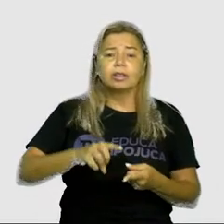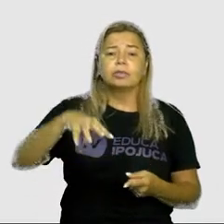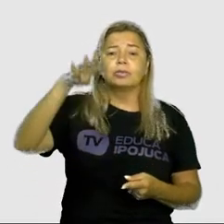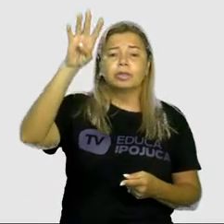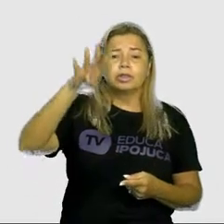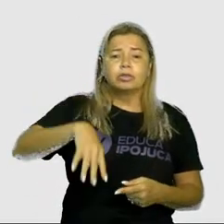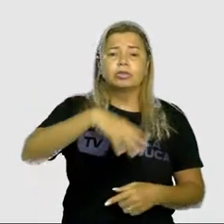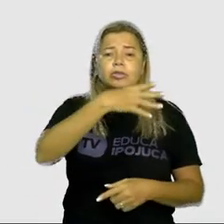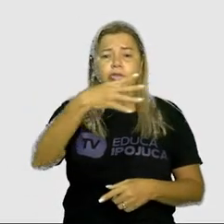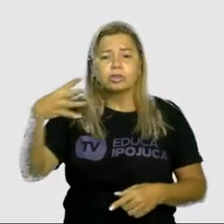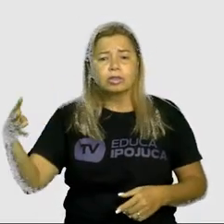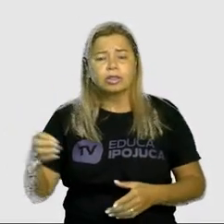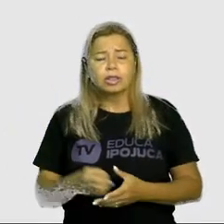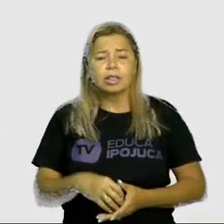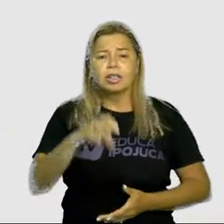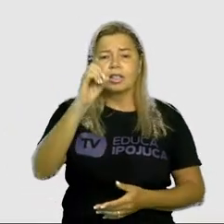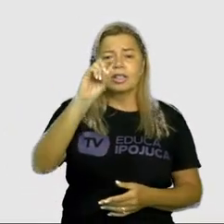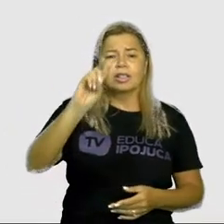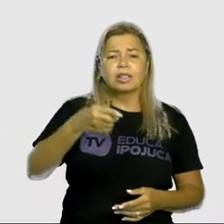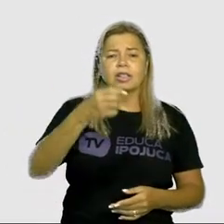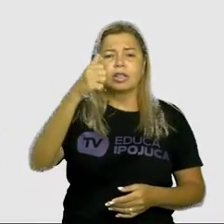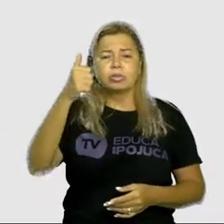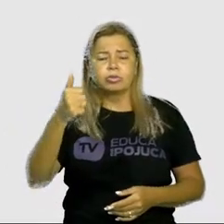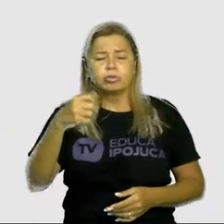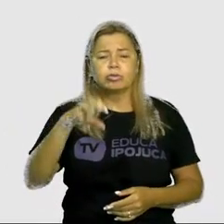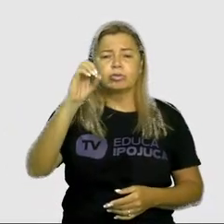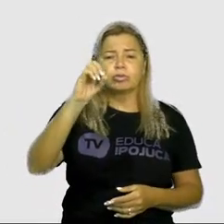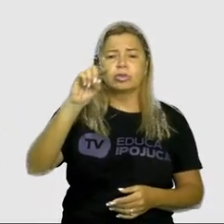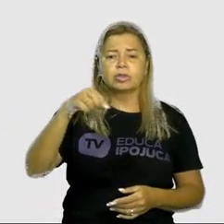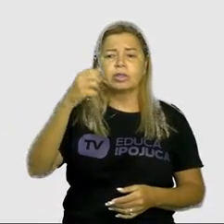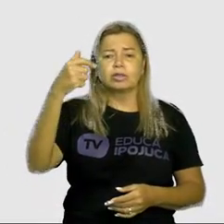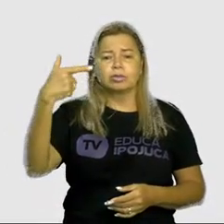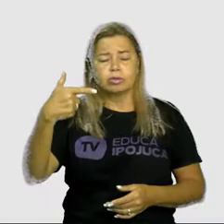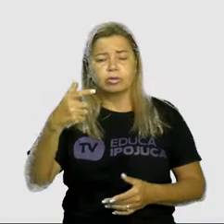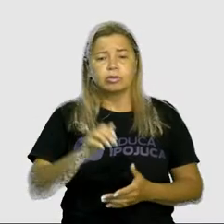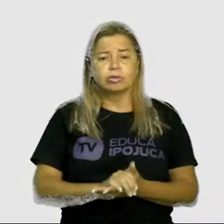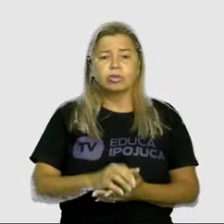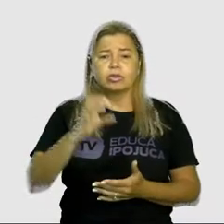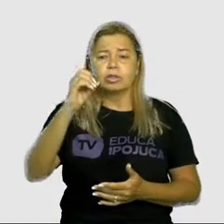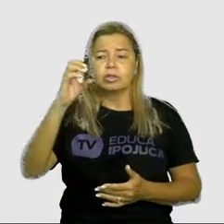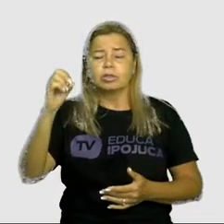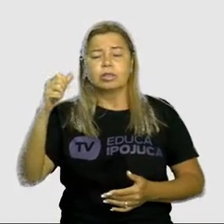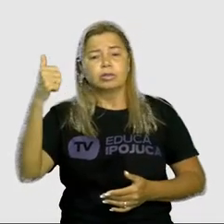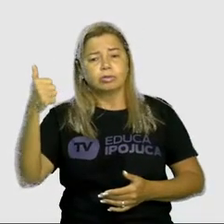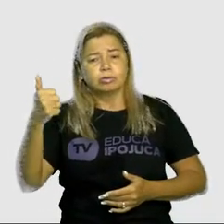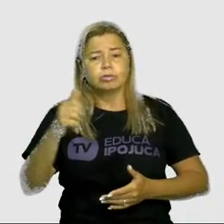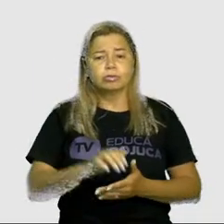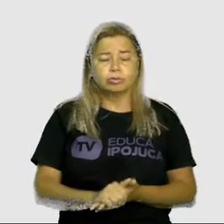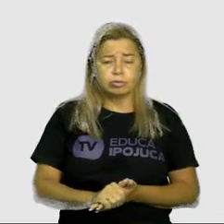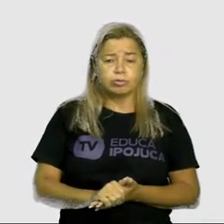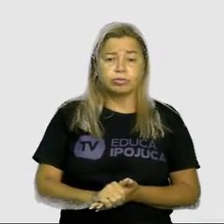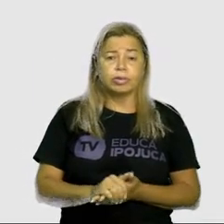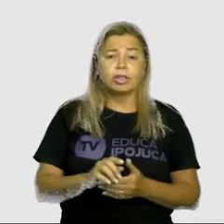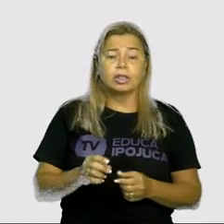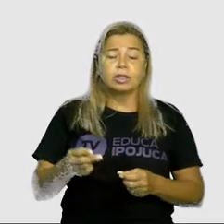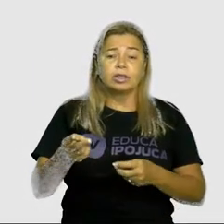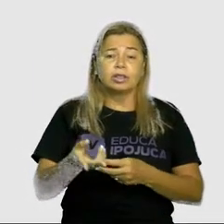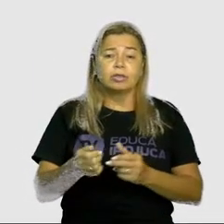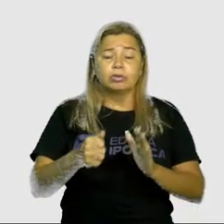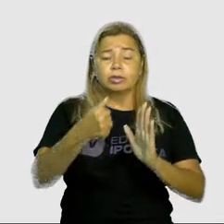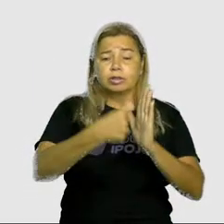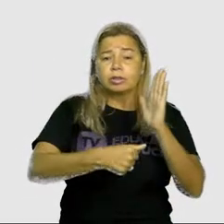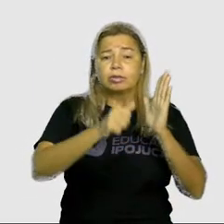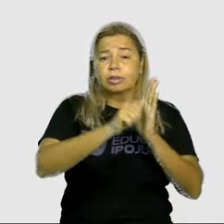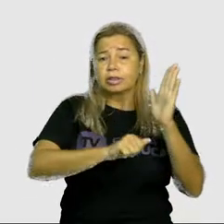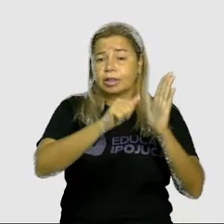01 02 ou 001 já esses algarismos podem ser escritos em